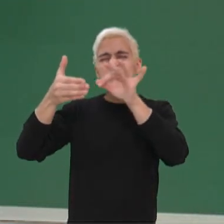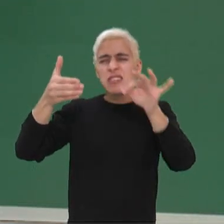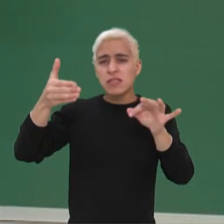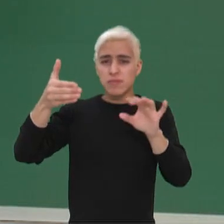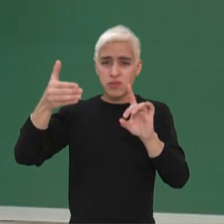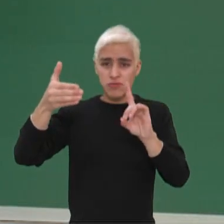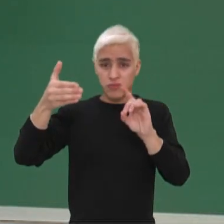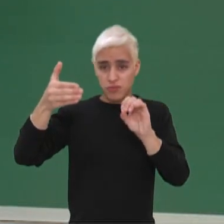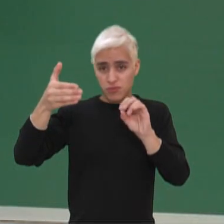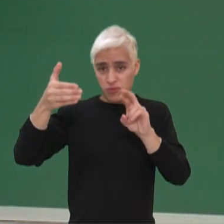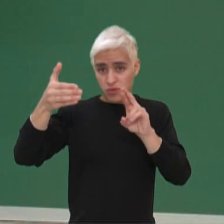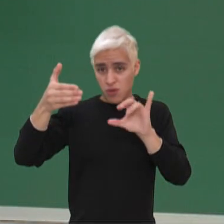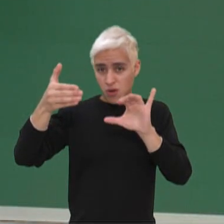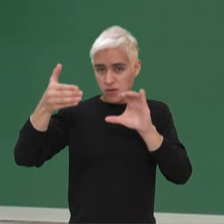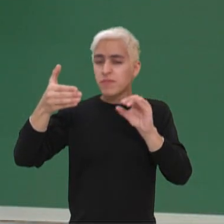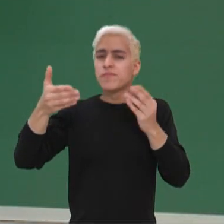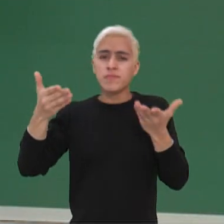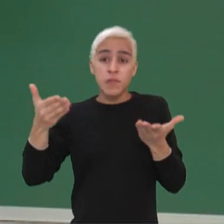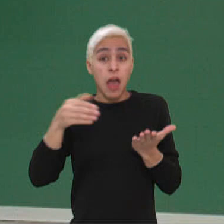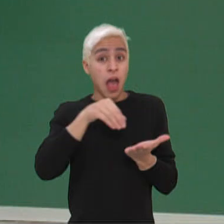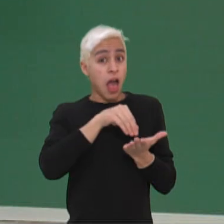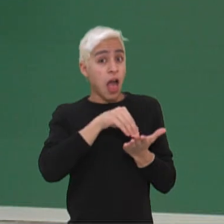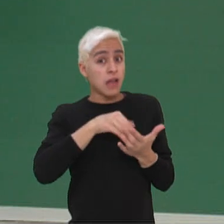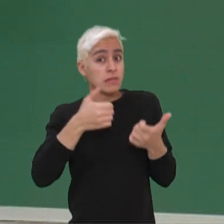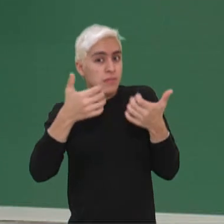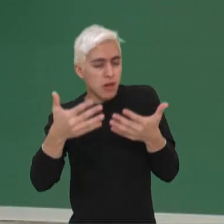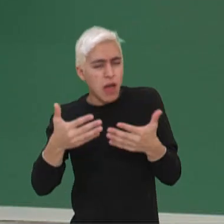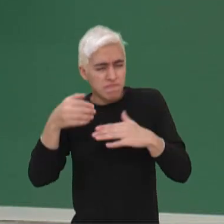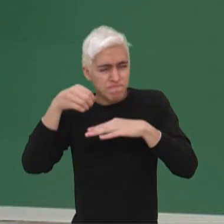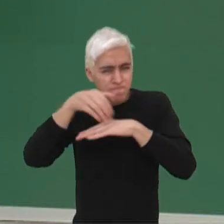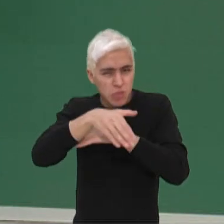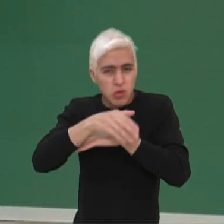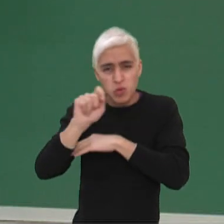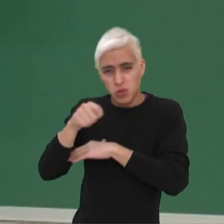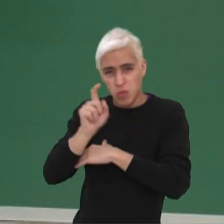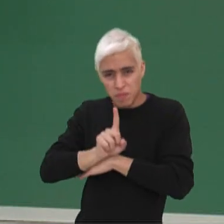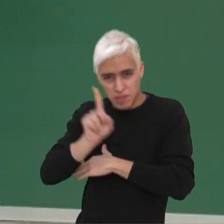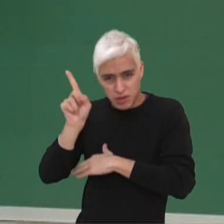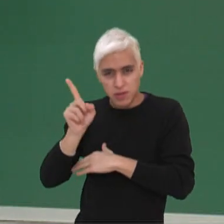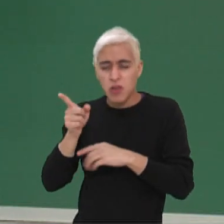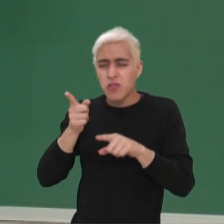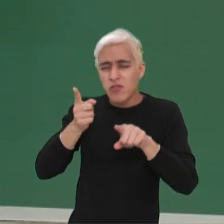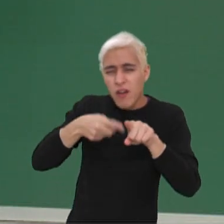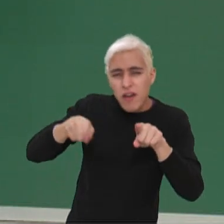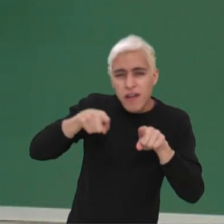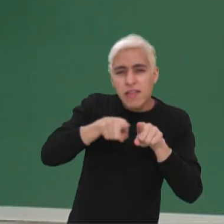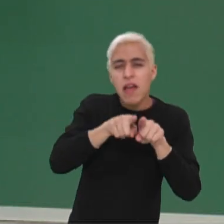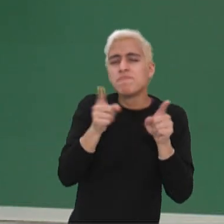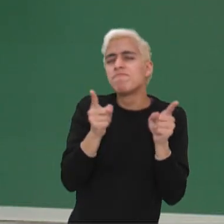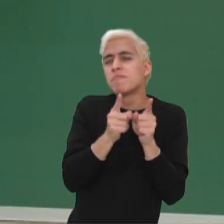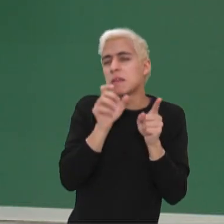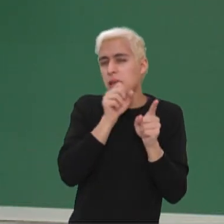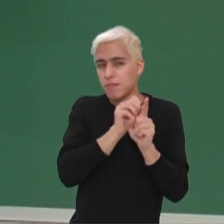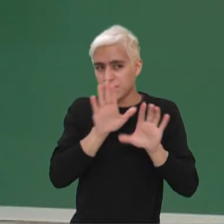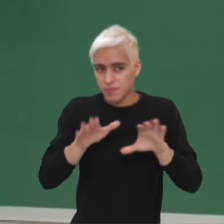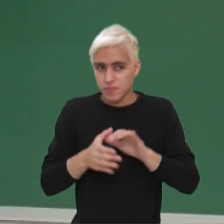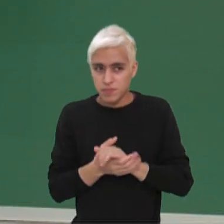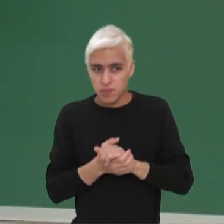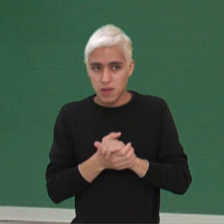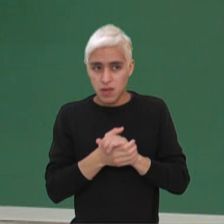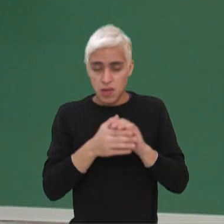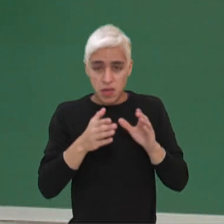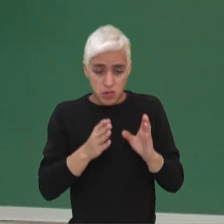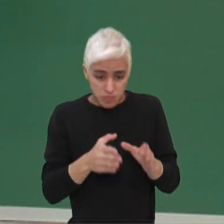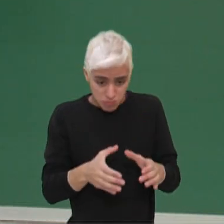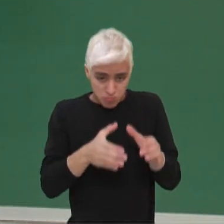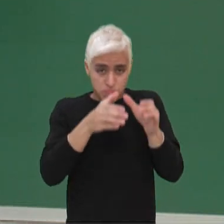dórico. Tá? Faltou eu dizer aqui para vocês um pequeno detalhe em relação a isso. Deixa eu voltar aqui rapidinho, tá? O capitel